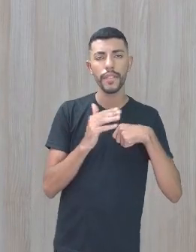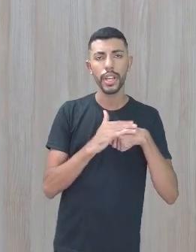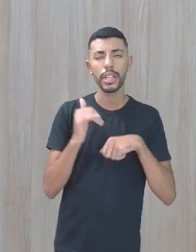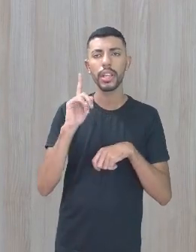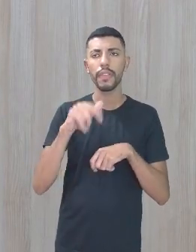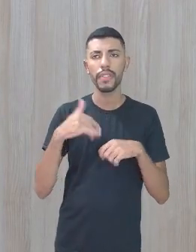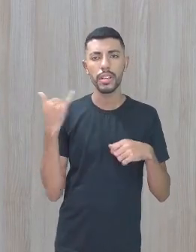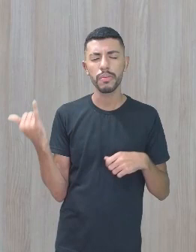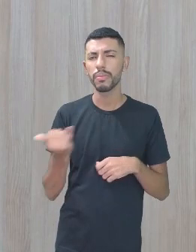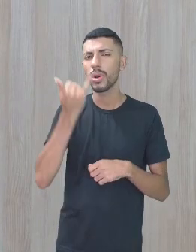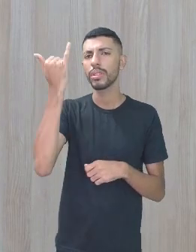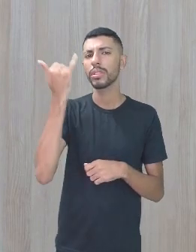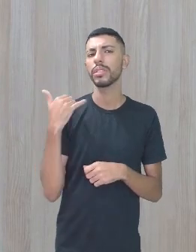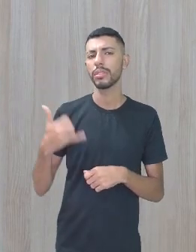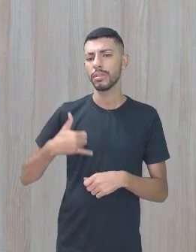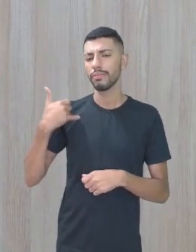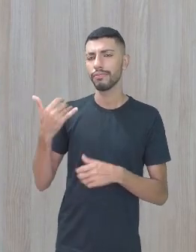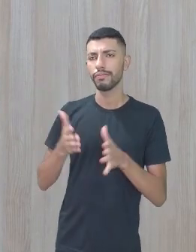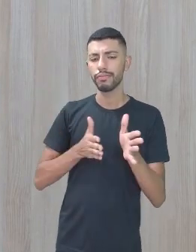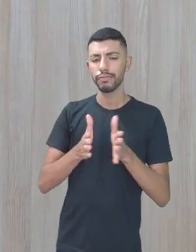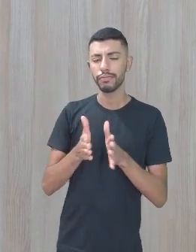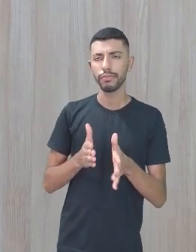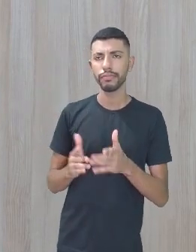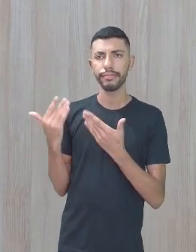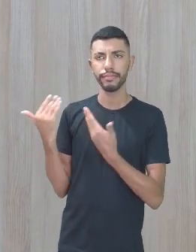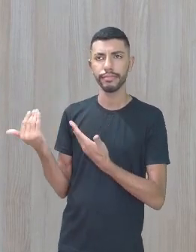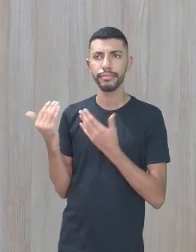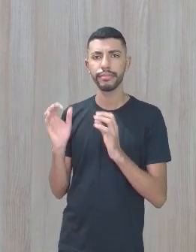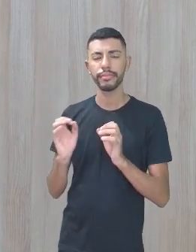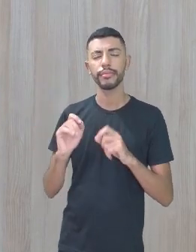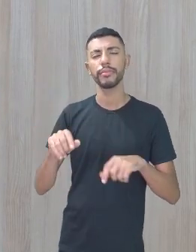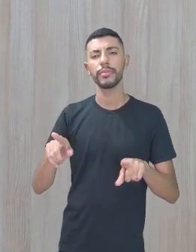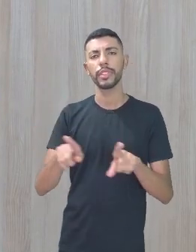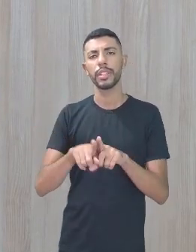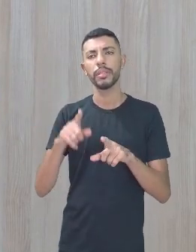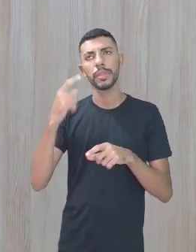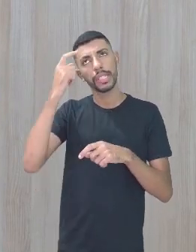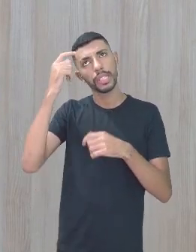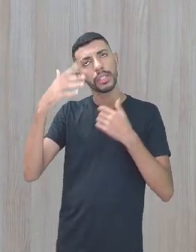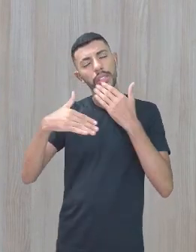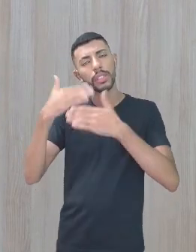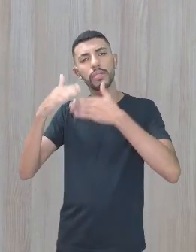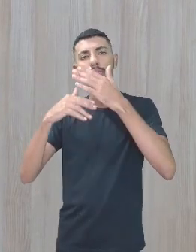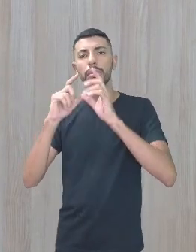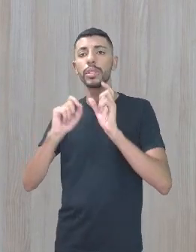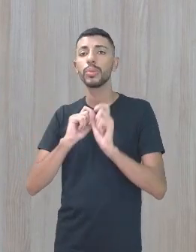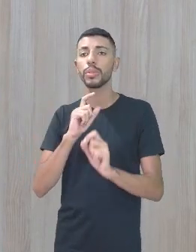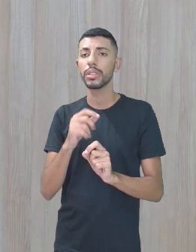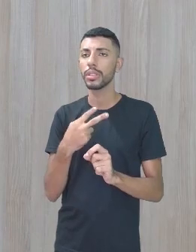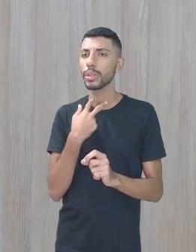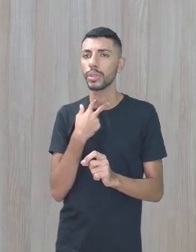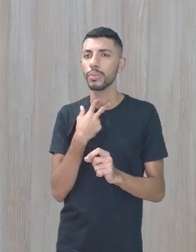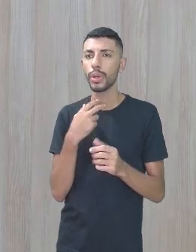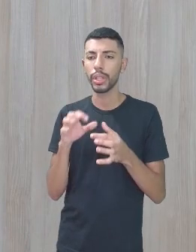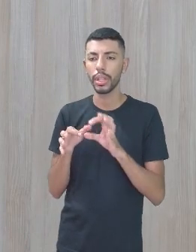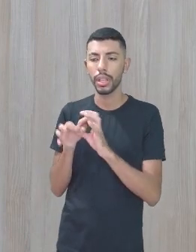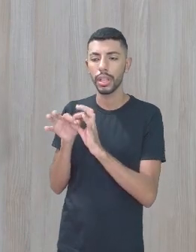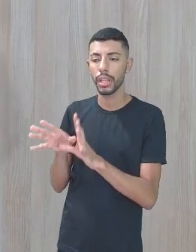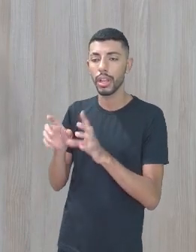nessa faixa de idade, mas não só nessa faixa de idade. Quando a gente pensa em desenvolvimento, a gente não pode perder de vista a